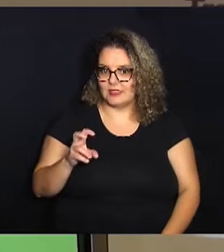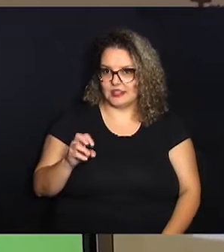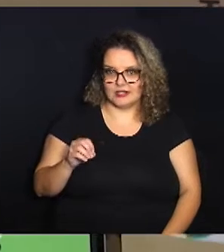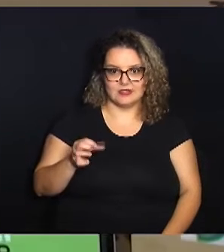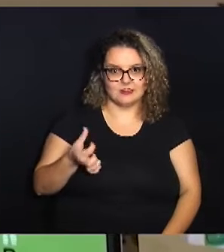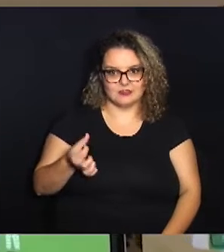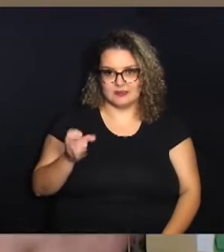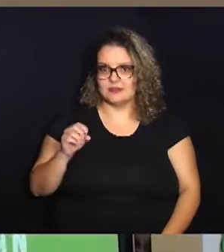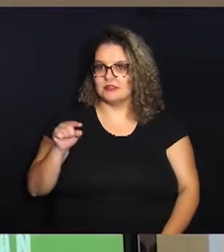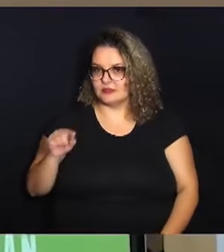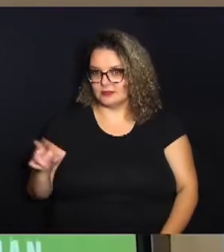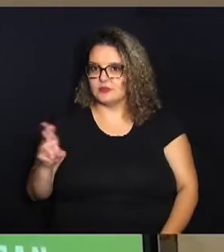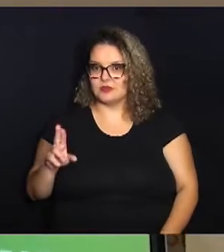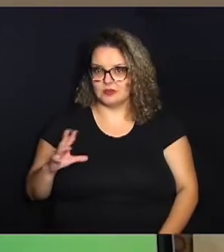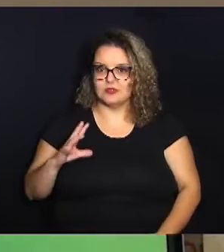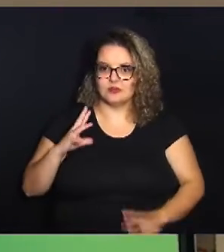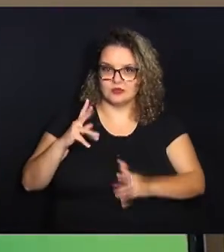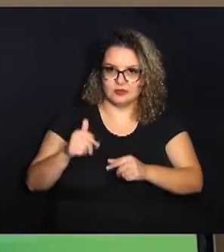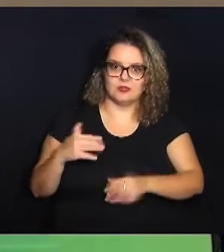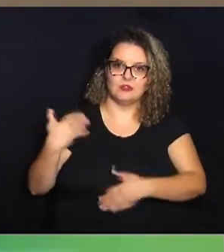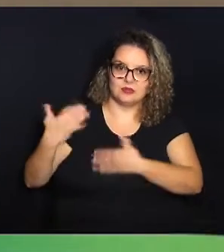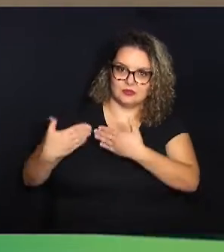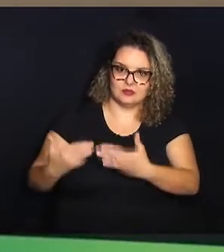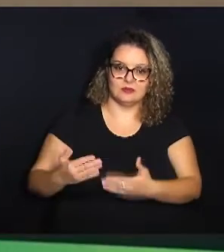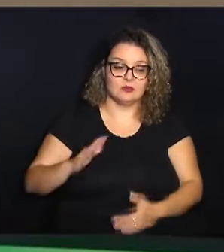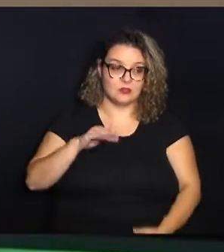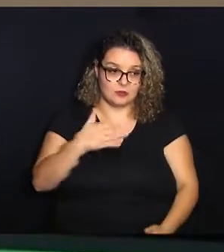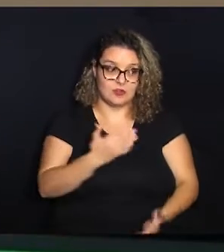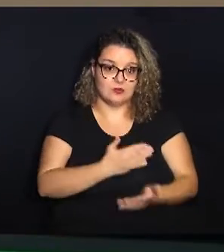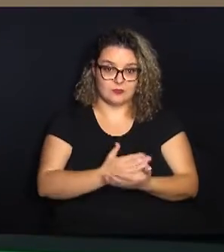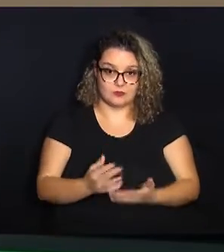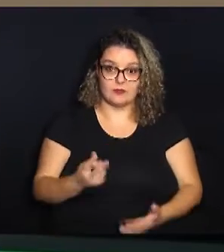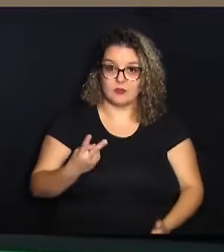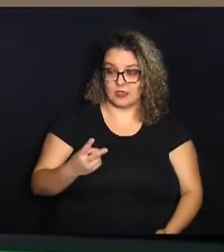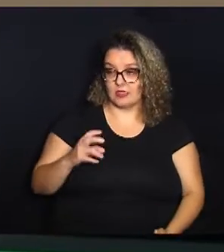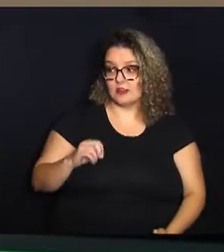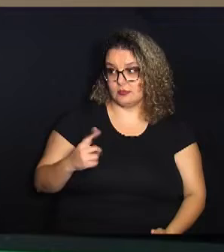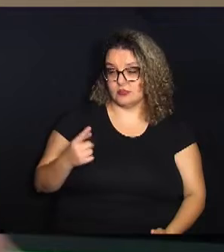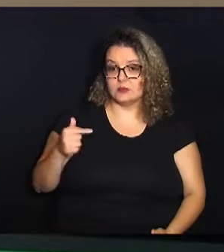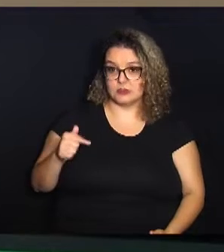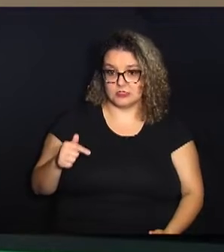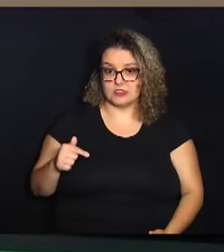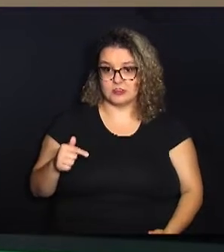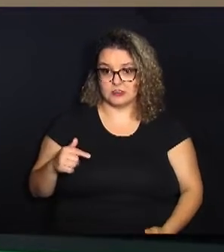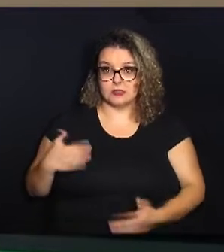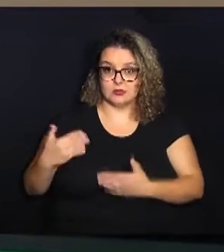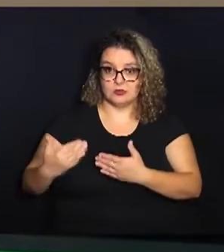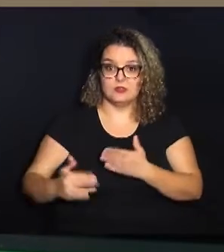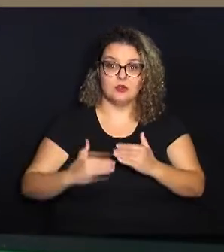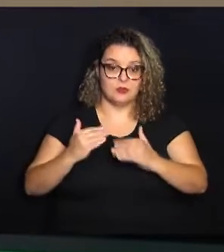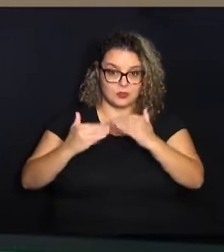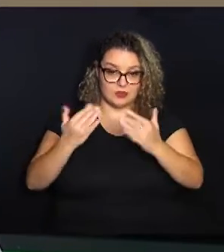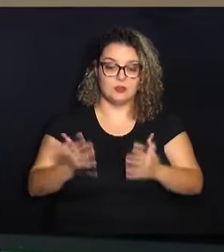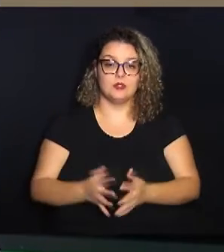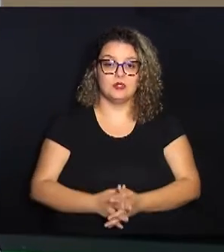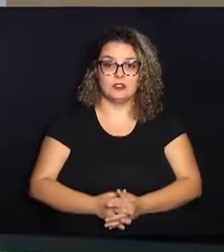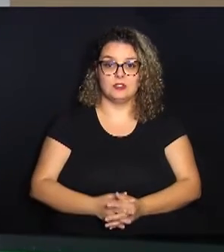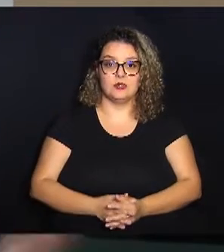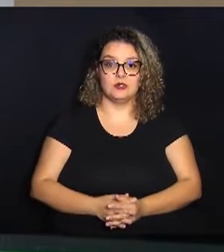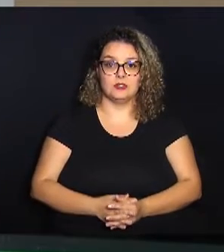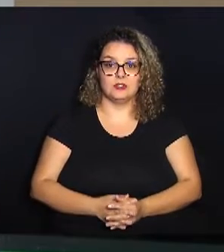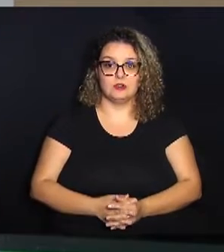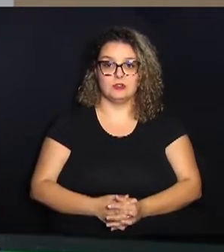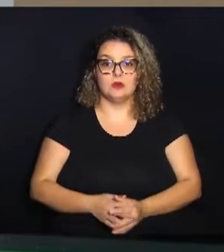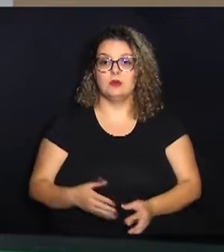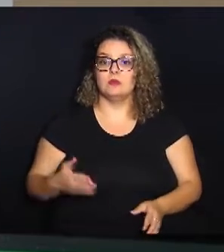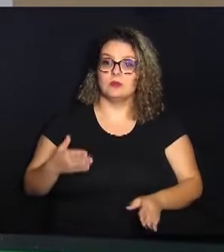mil reais, né, durante todo esse processo. Desde quando? Desde 2017. Então a gente vem desenvolvendo isso, né,